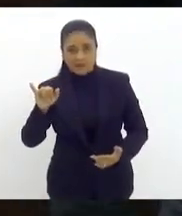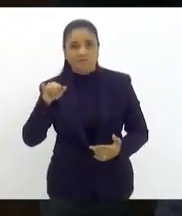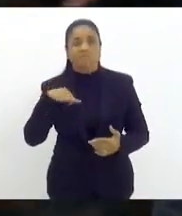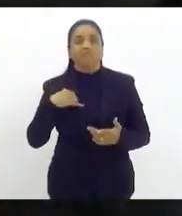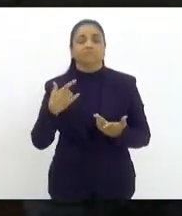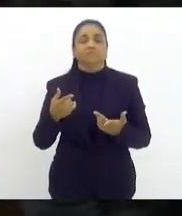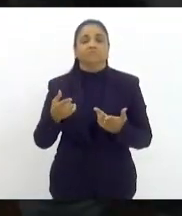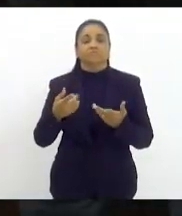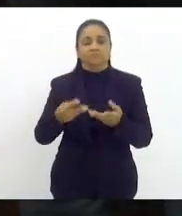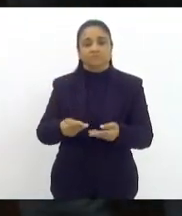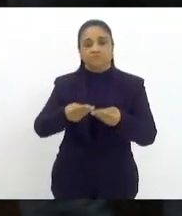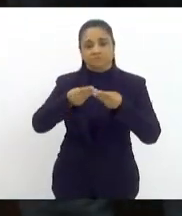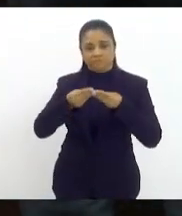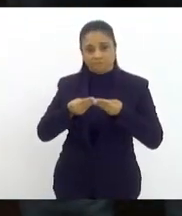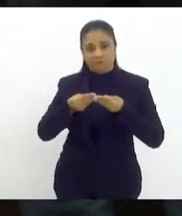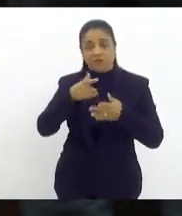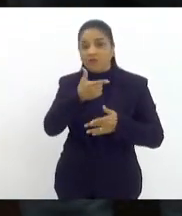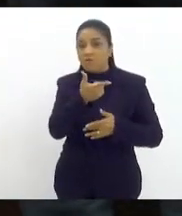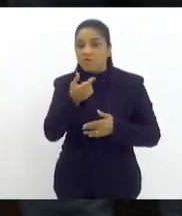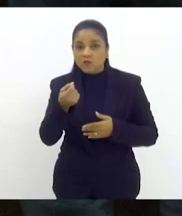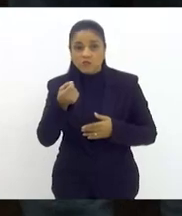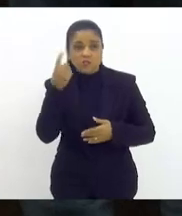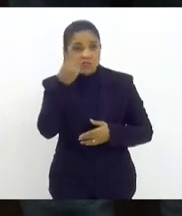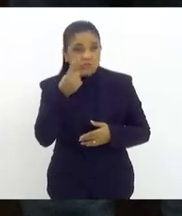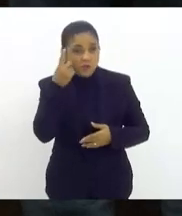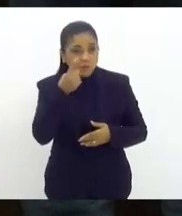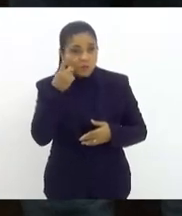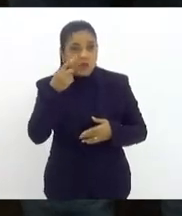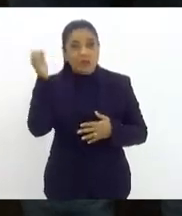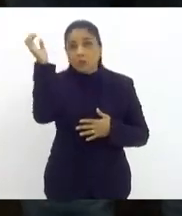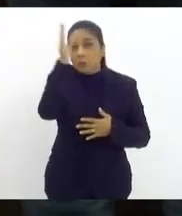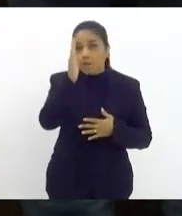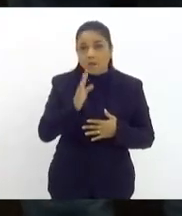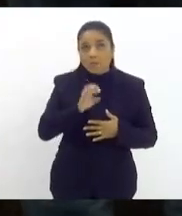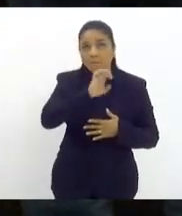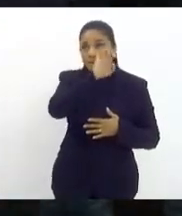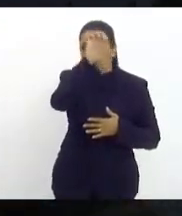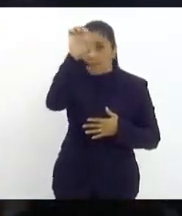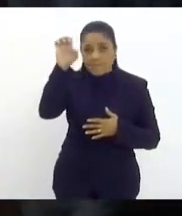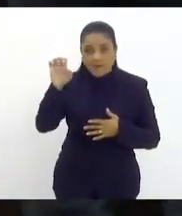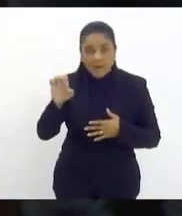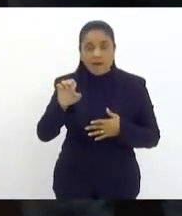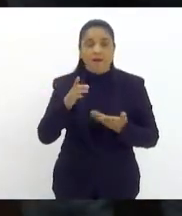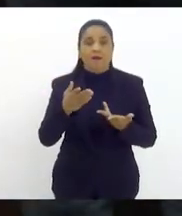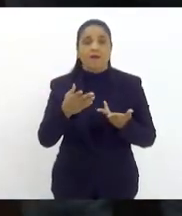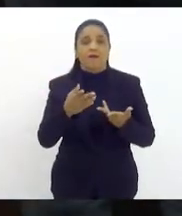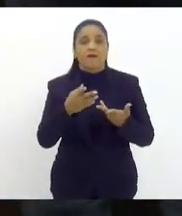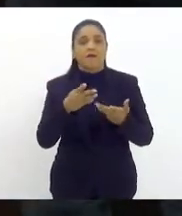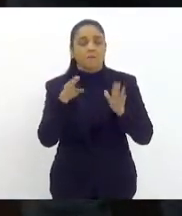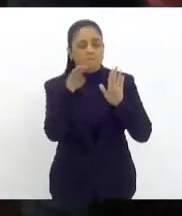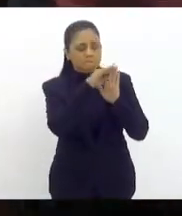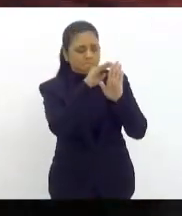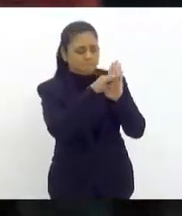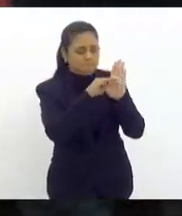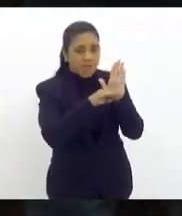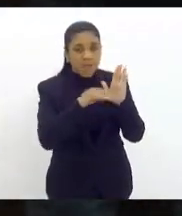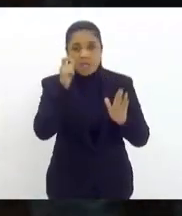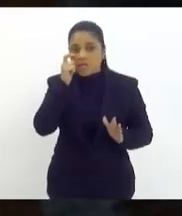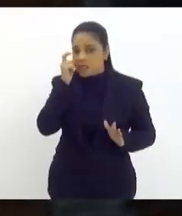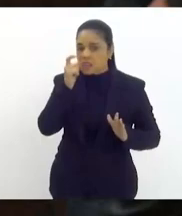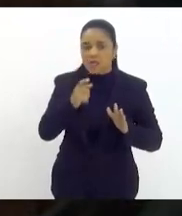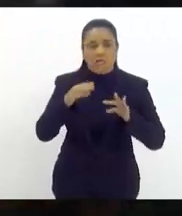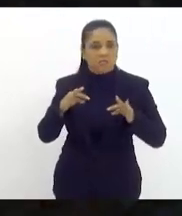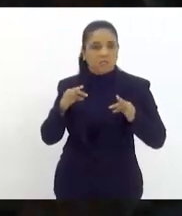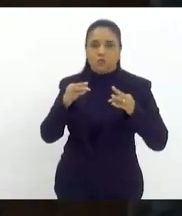recebendo mais de 20 deputados do nosso Brasil, deputados estaduais, e as pautas interessam a todos nós.